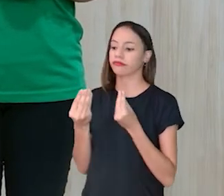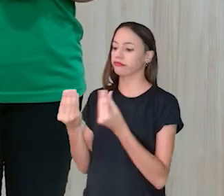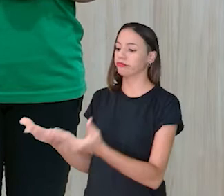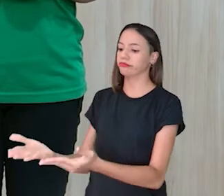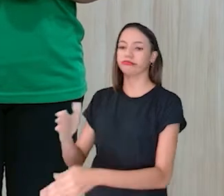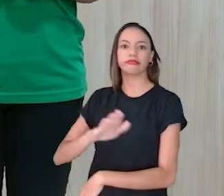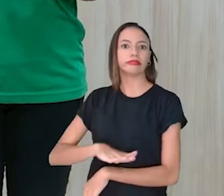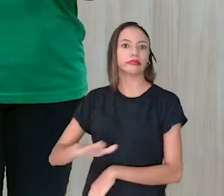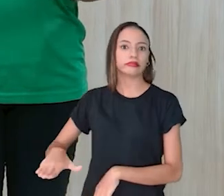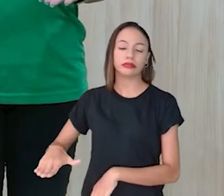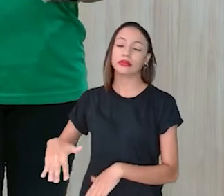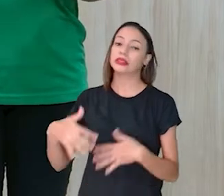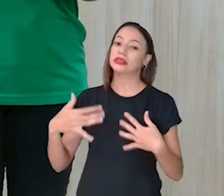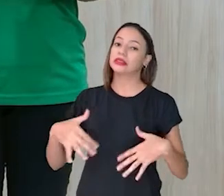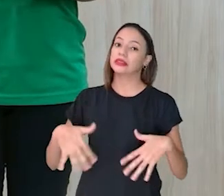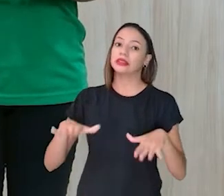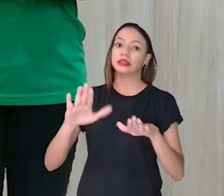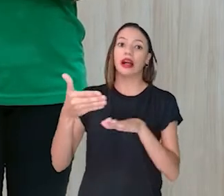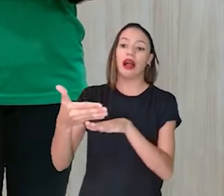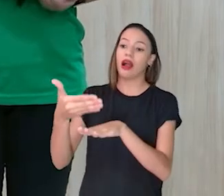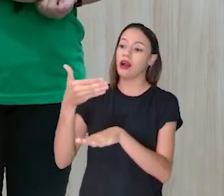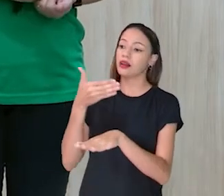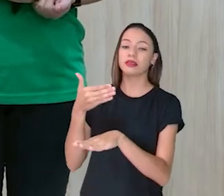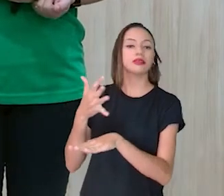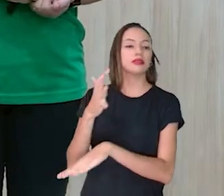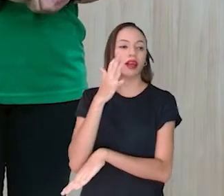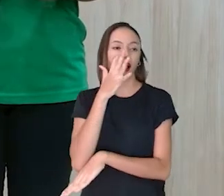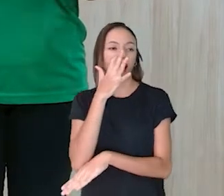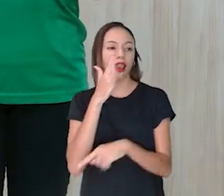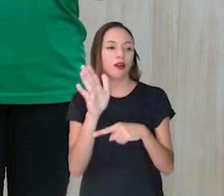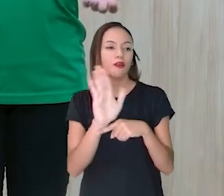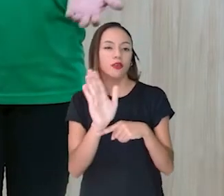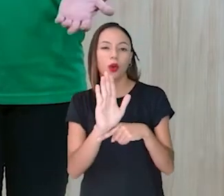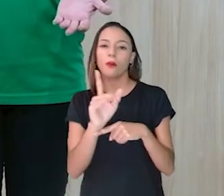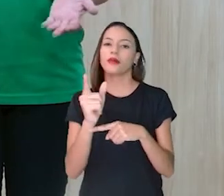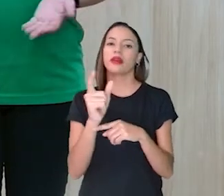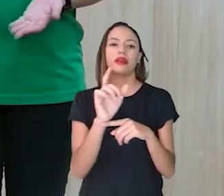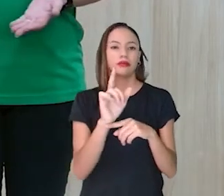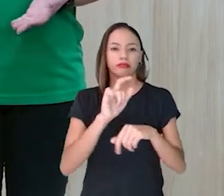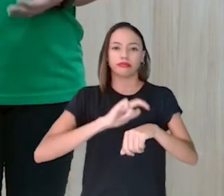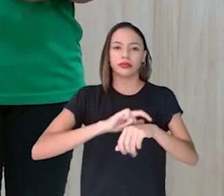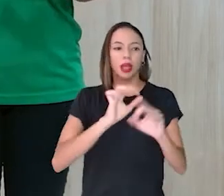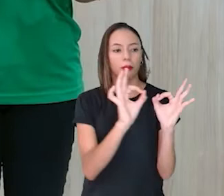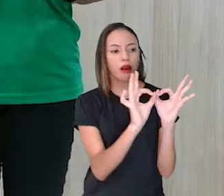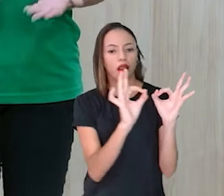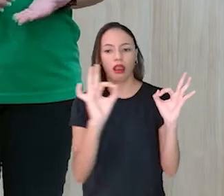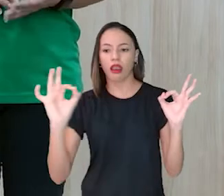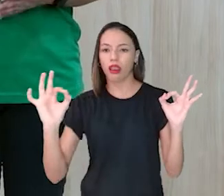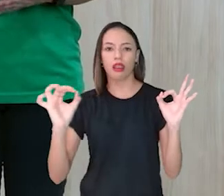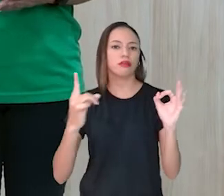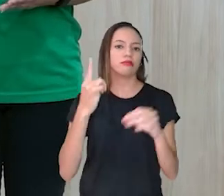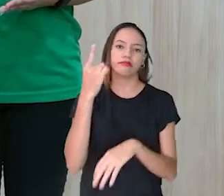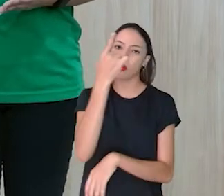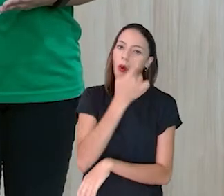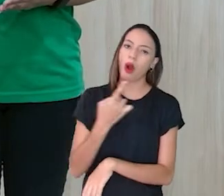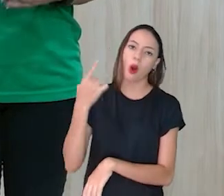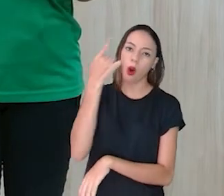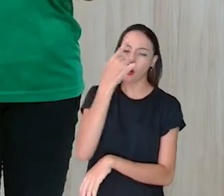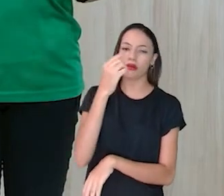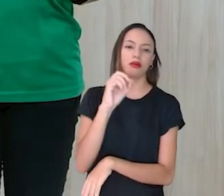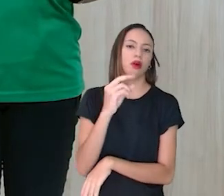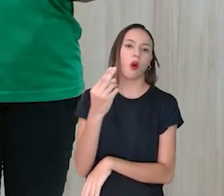e o que antes ele assistia um filminho que duraria 1 hora e meia, 40